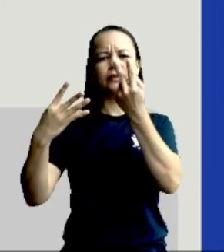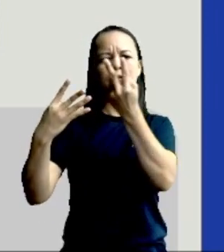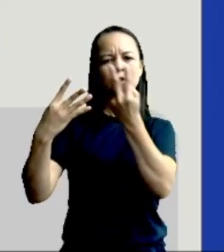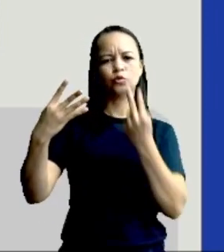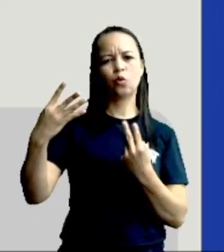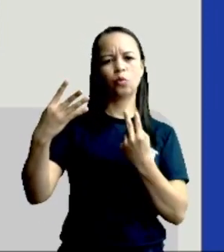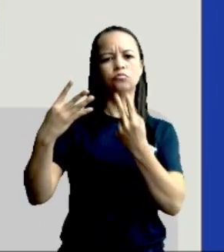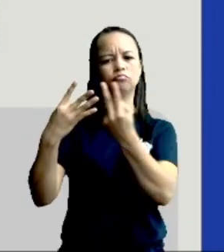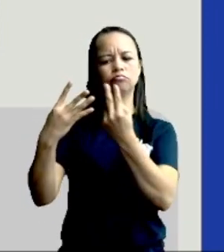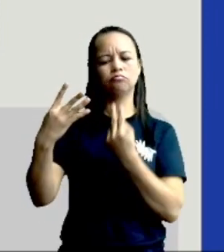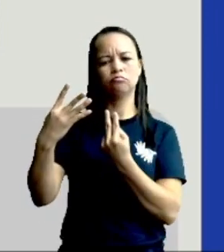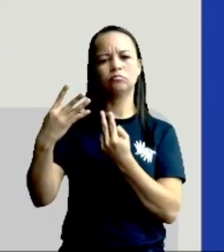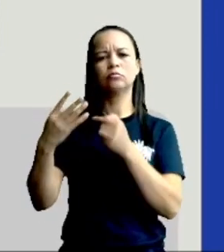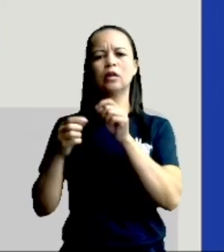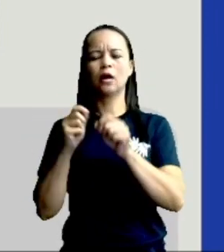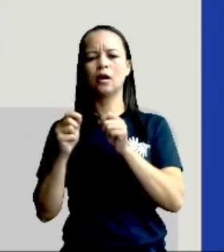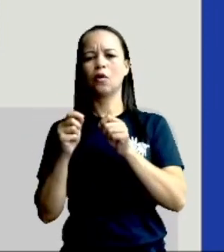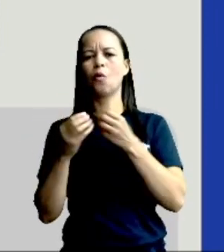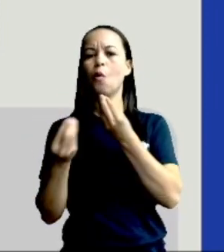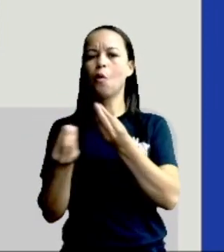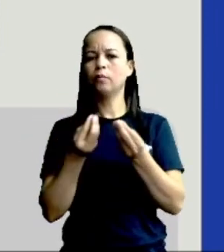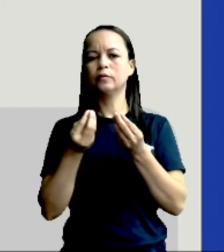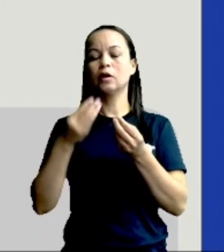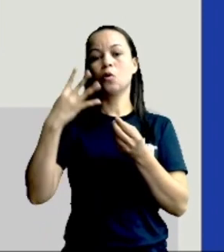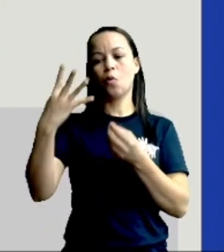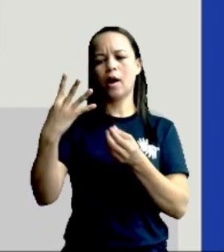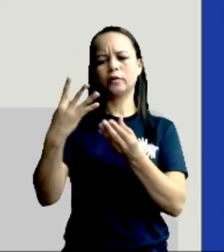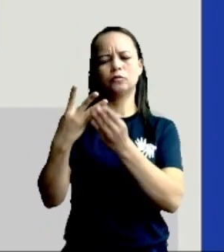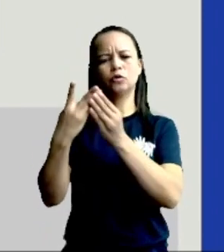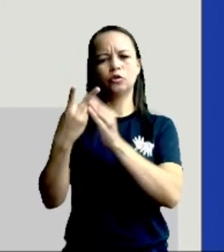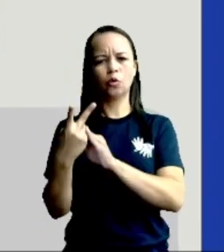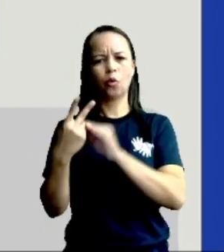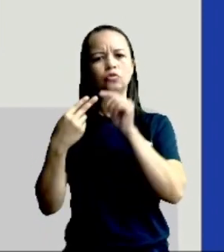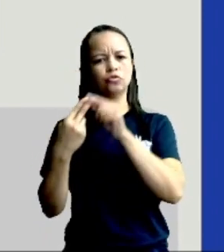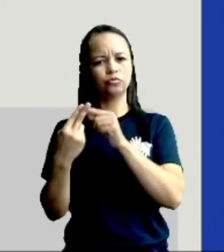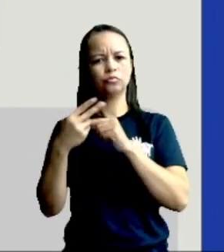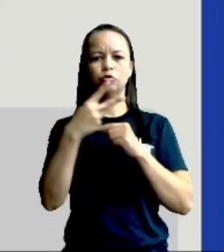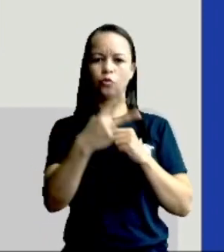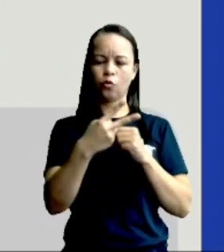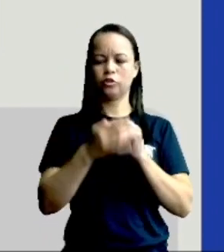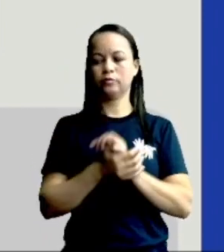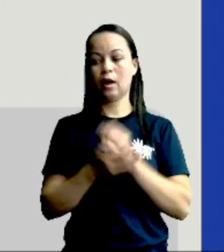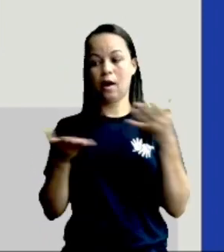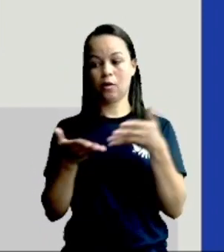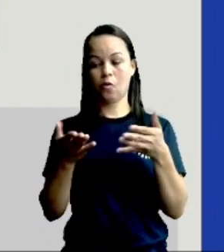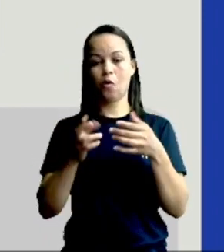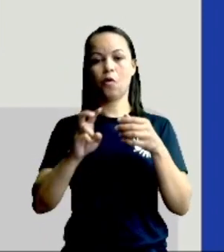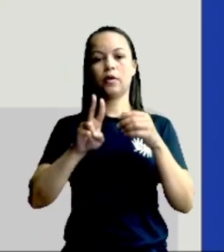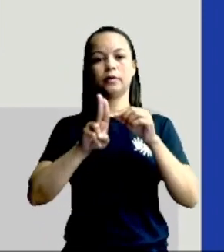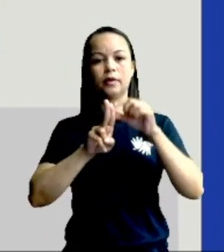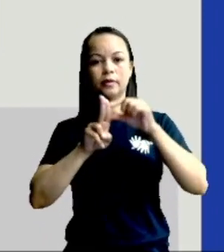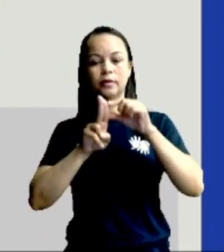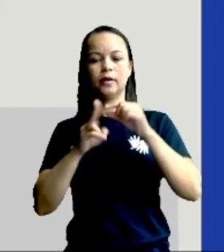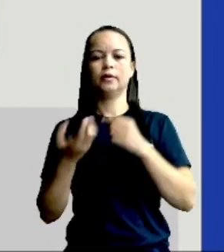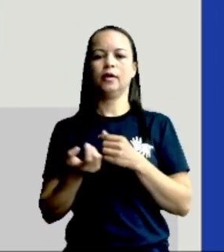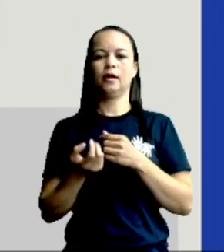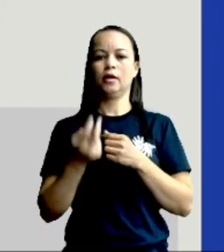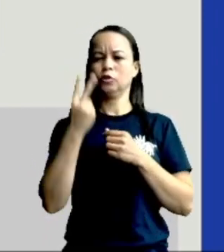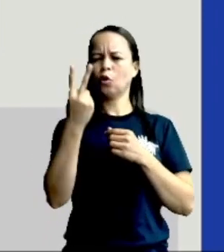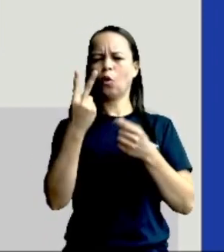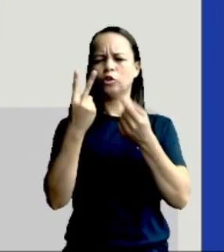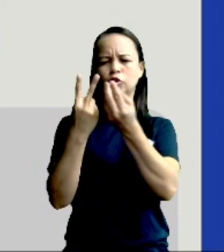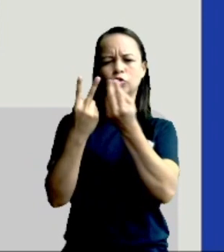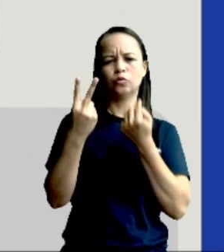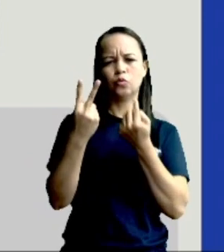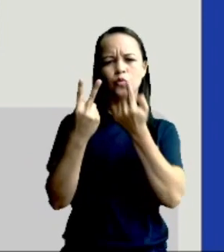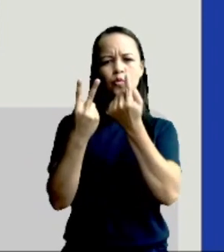do 2, né? Do número 12. 4 menos 2, 2. Agora, na ordem das dezenas, 2 menos 1, 1. O que é que